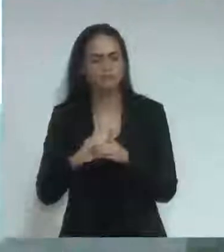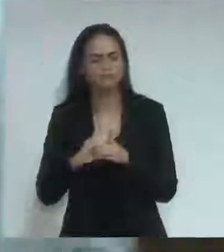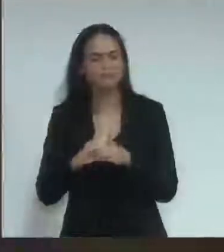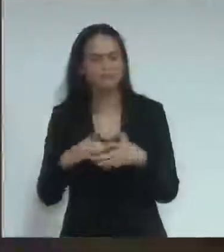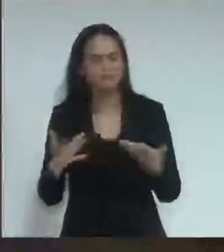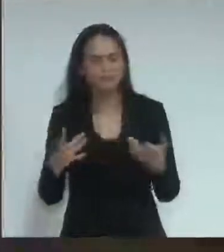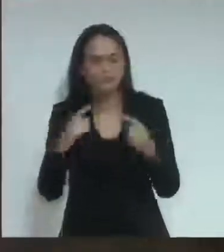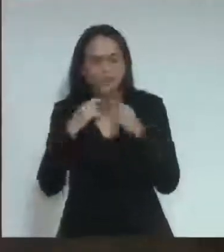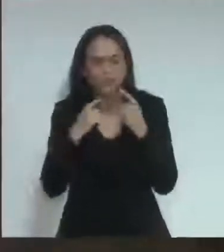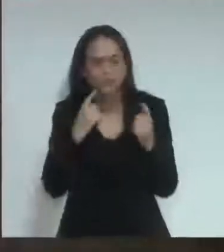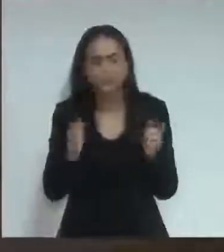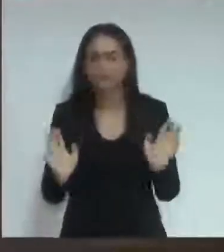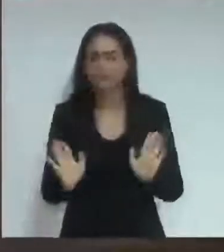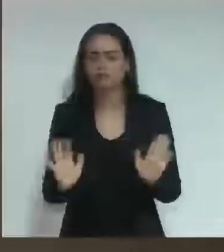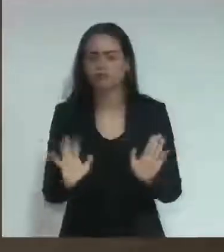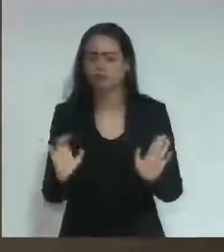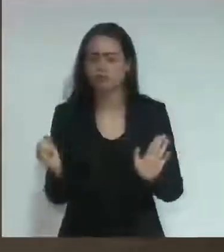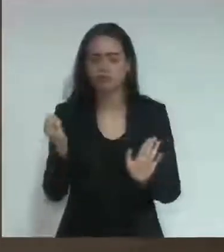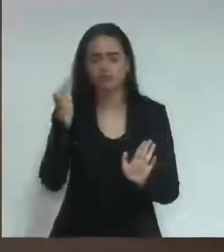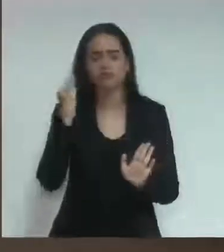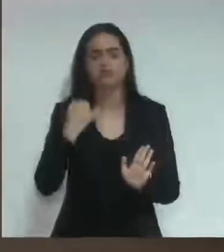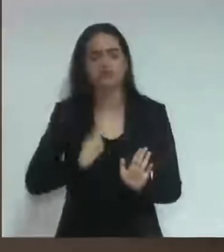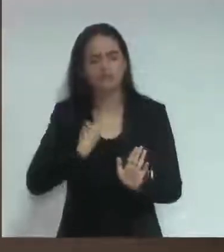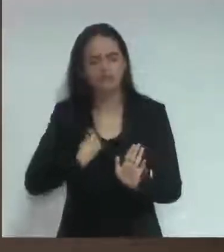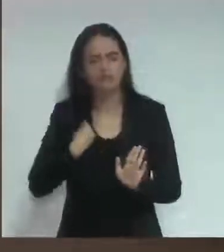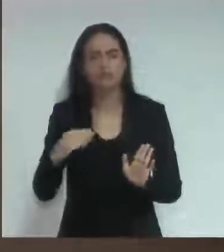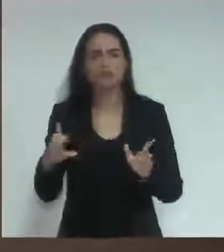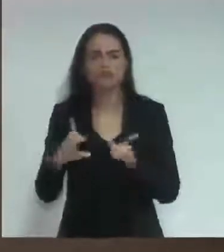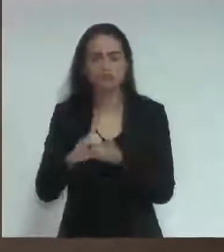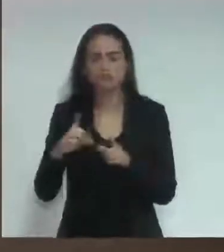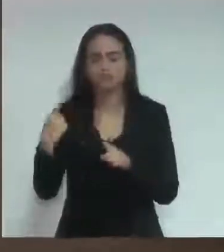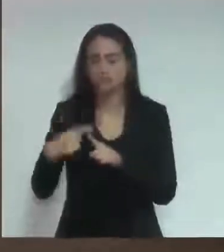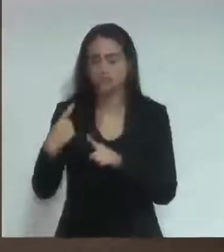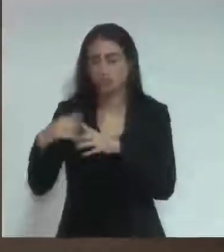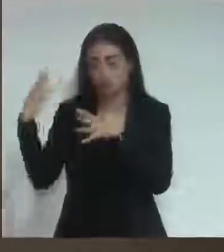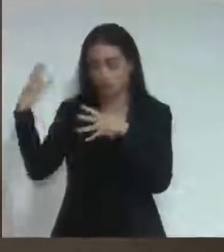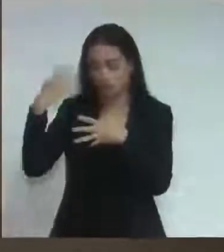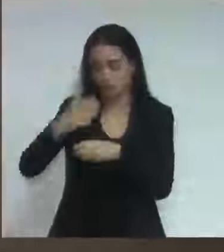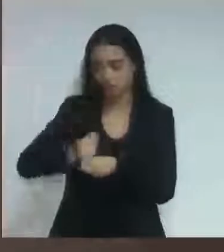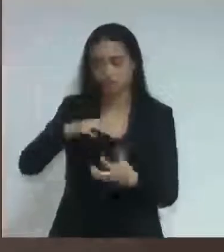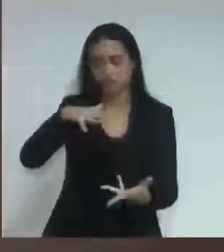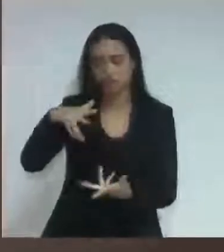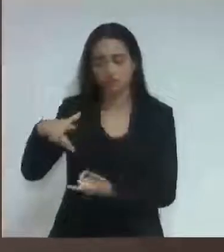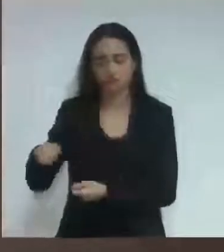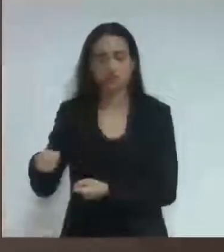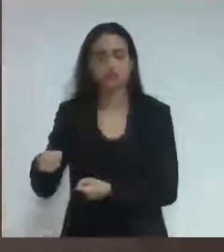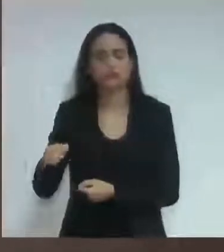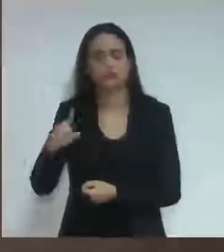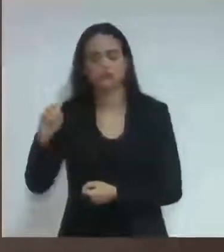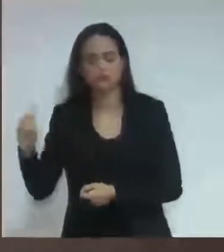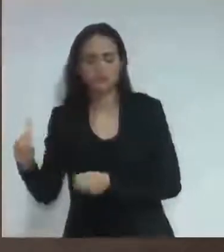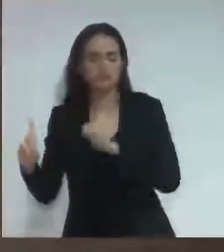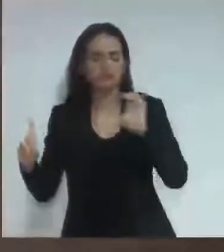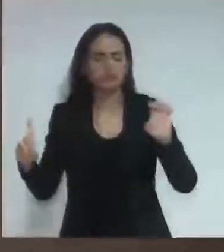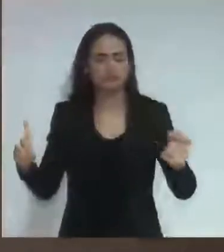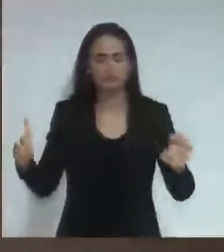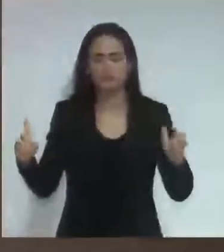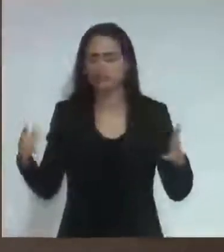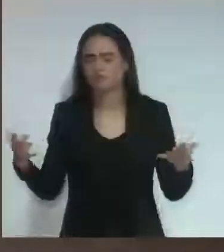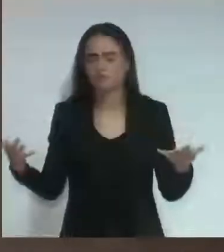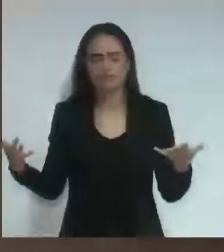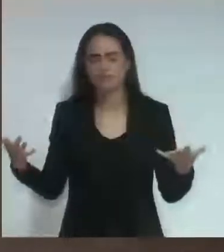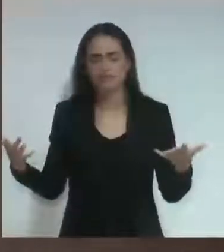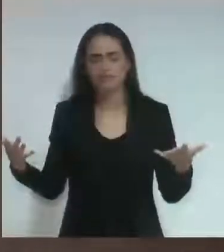né? Até porque a história do mundo mostra que qualquer tipo de ditadura, seja de direita ou de esquerda, só fez mal em todos os lugares que foram